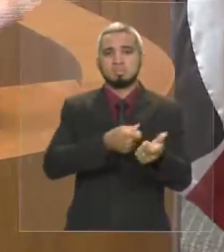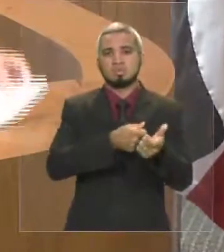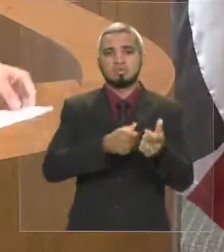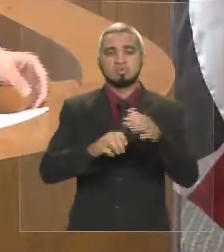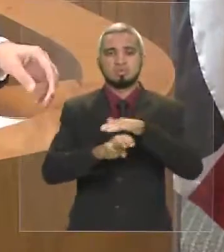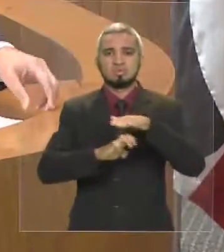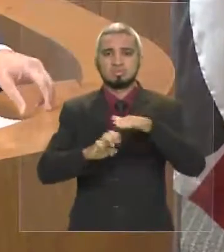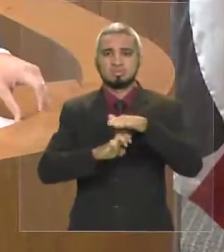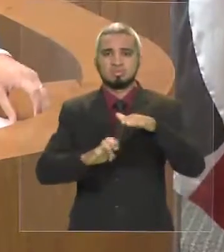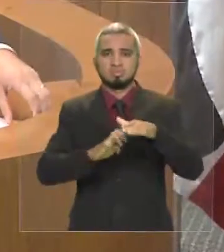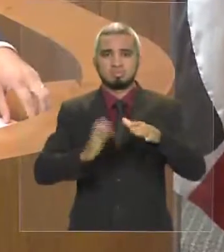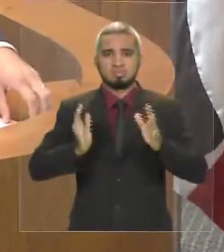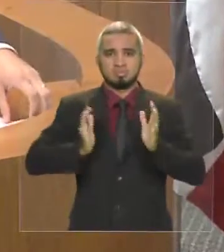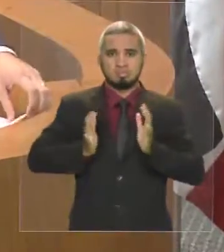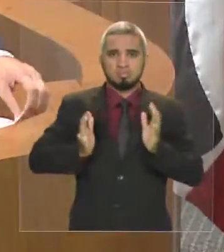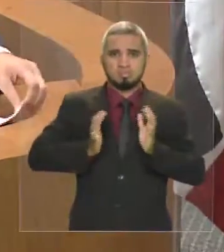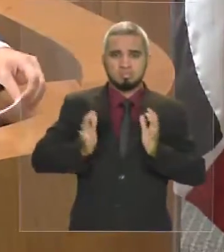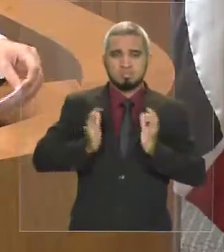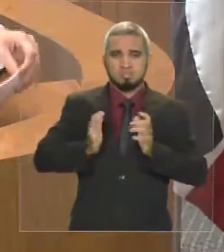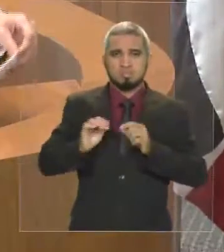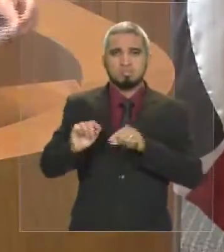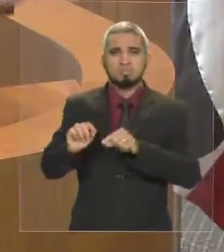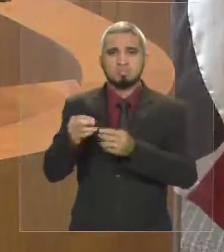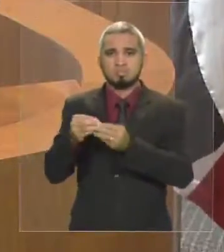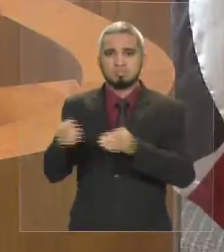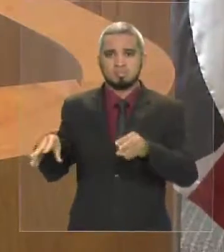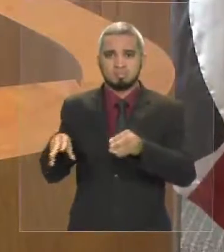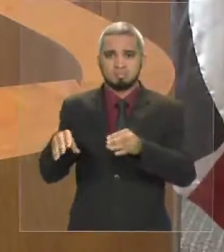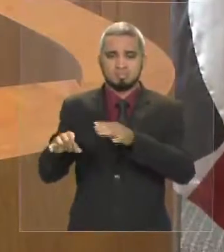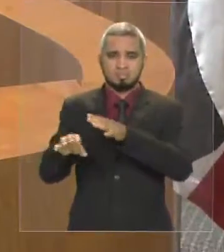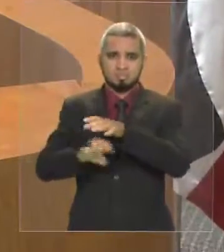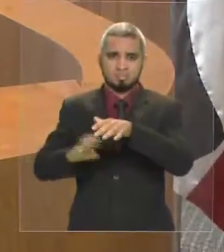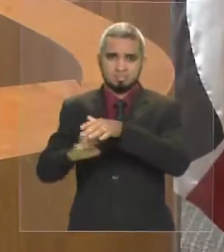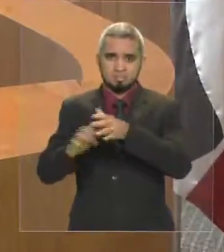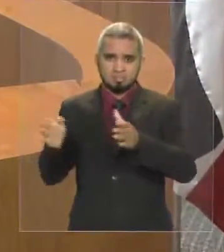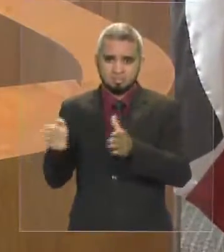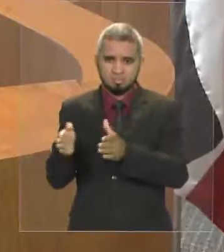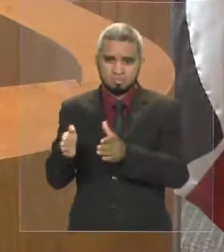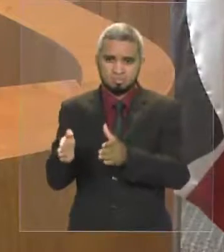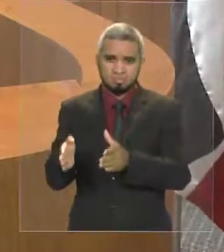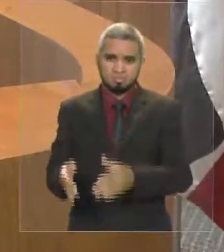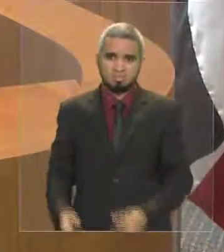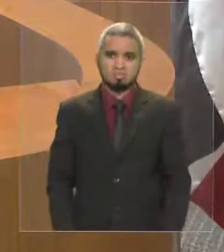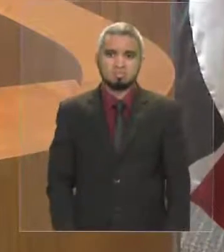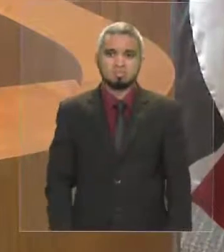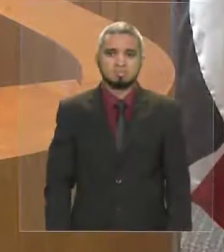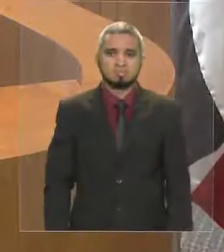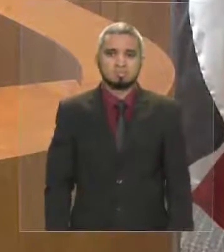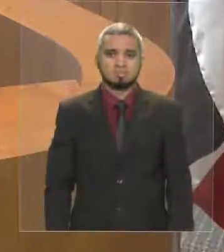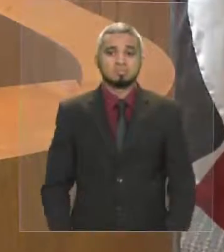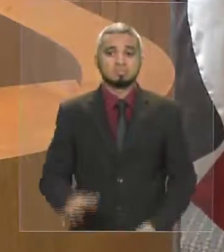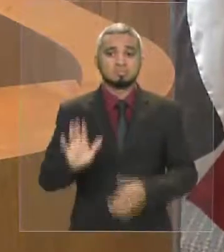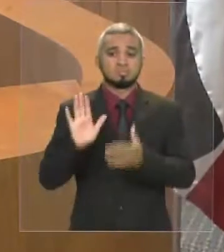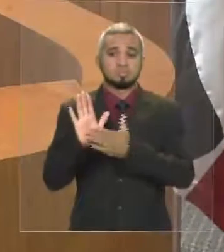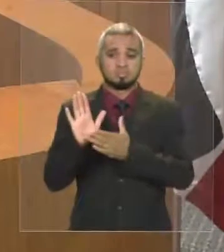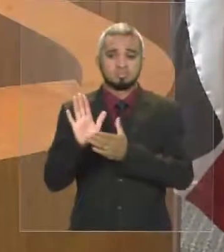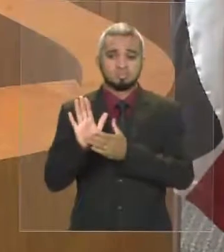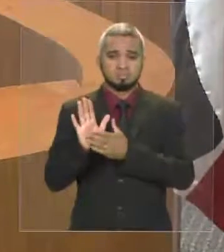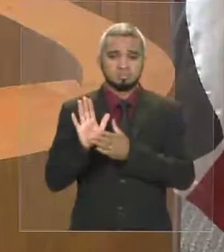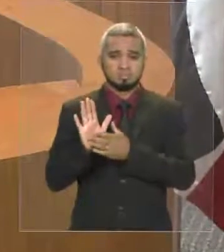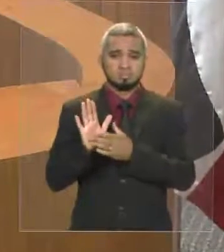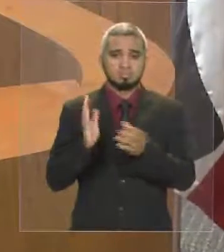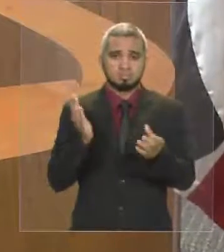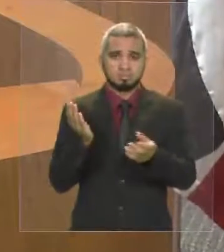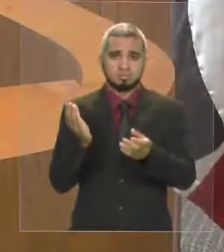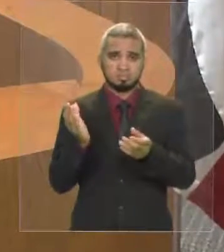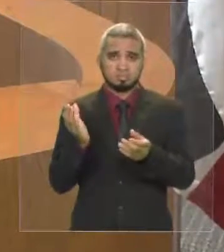do pequeno comerciante atacadista. Eu tenho aqui em minhas mãos a ação direta de inconstitucionalidade,